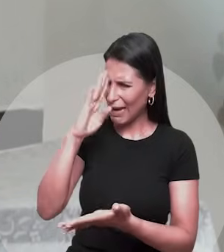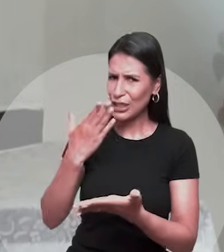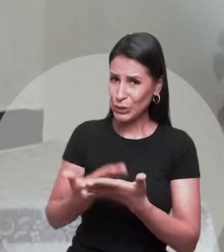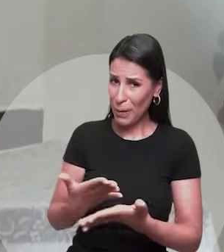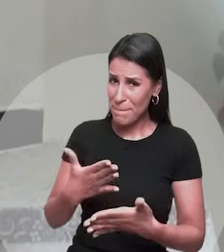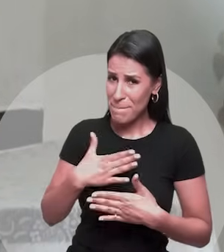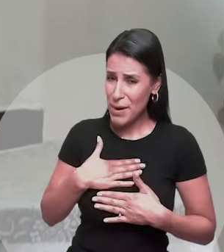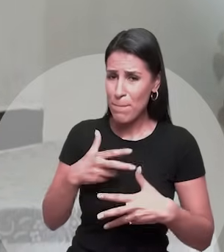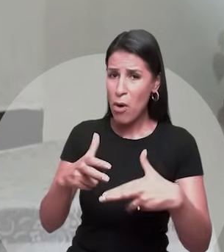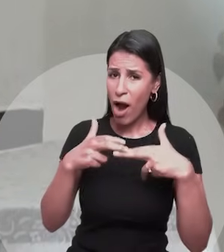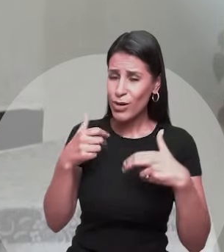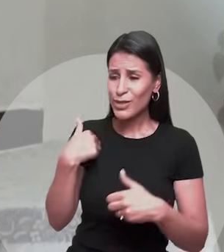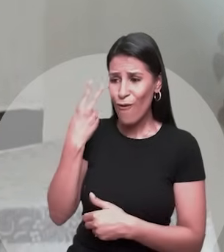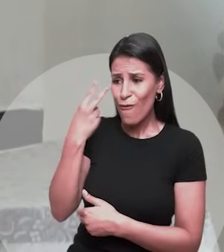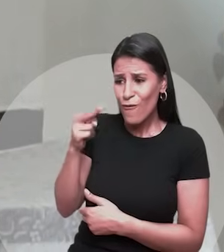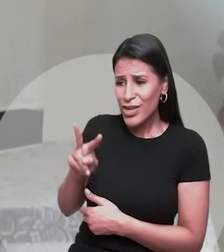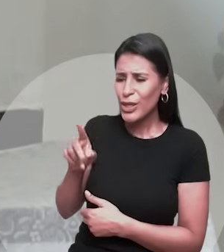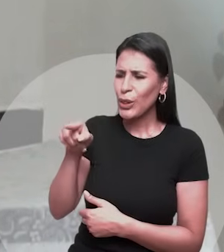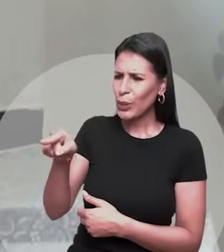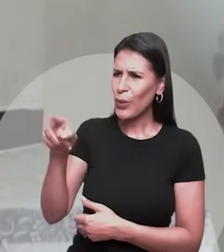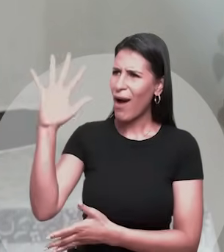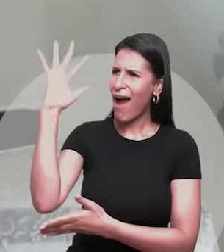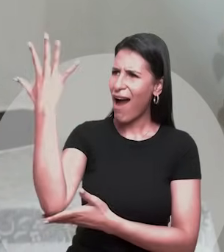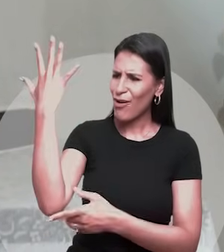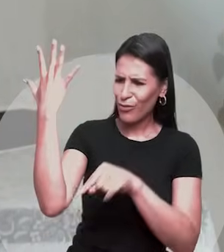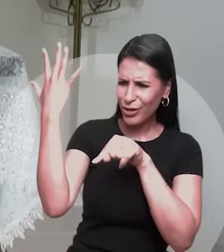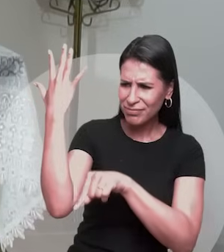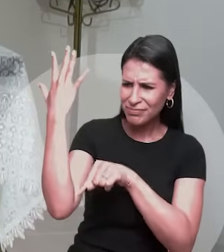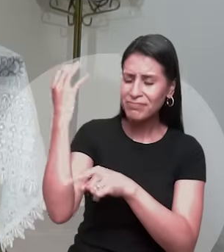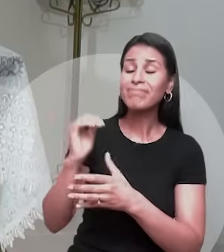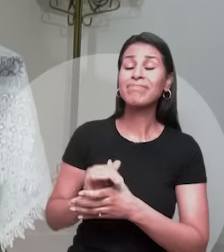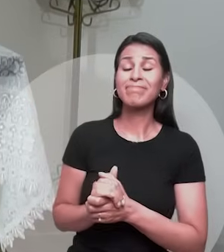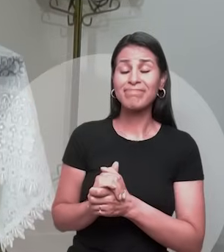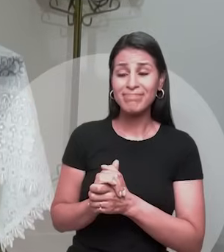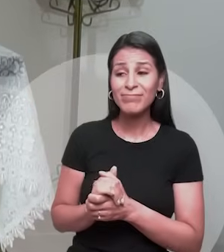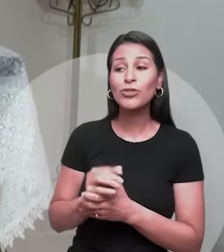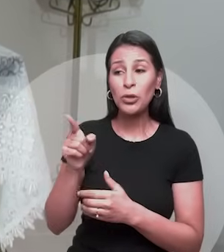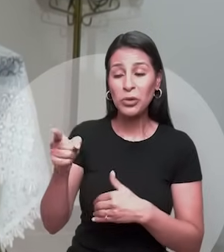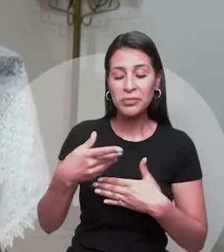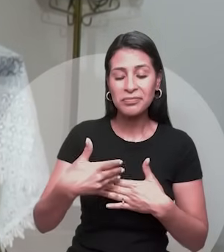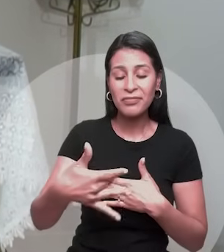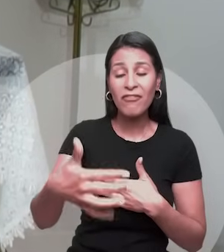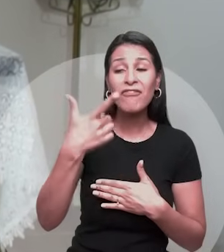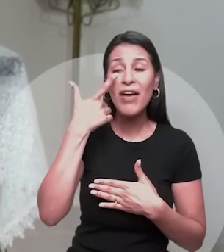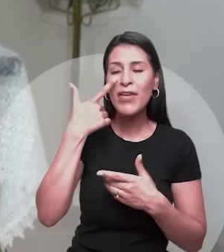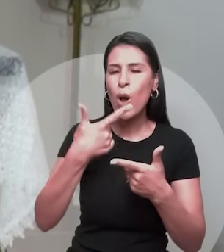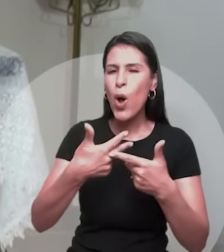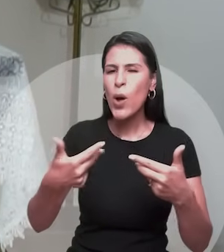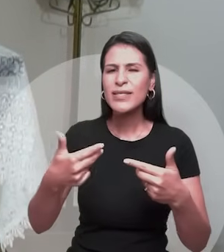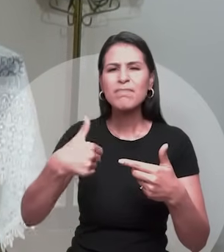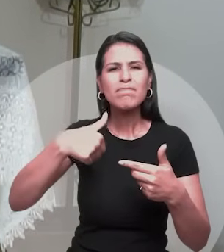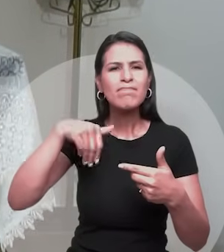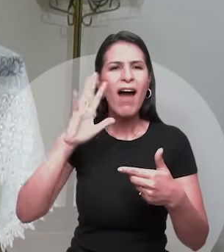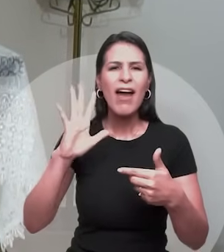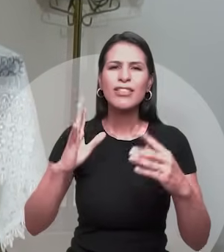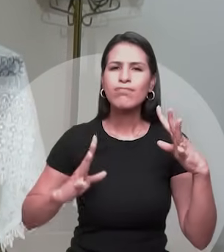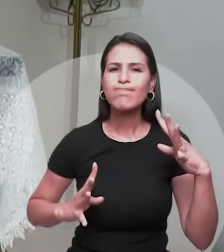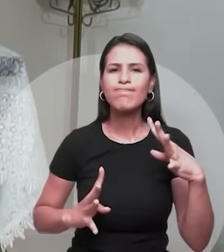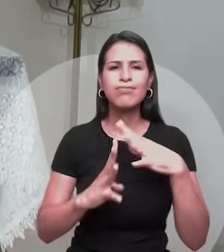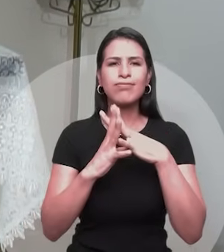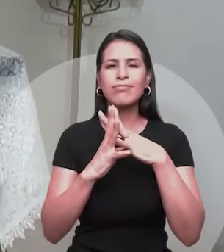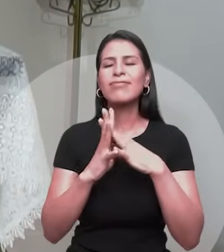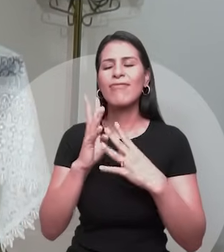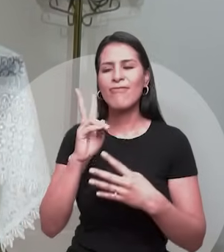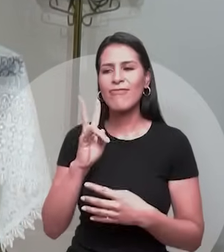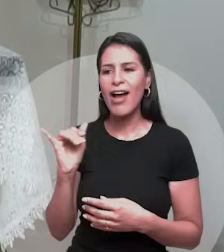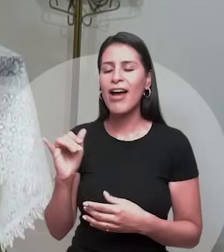porque eu disse que tinha visto você debaixo da figueira? Pois você verá coisas maiores do que estas. E